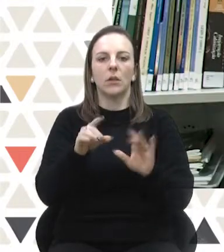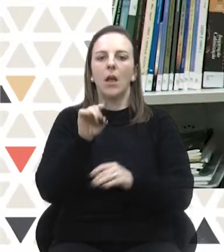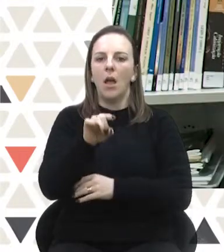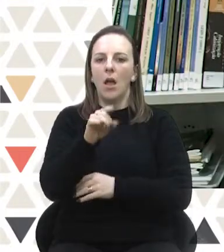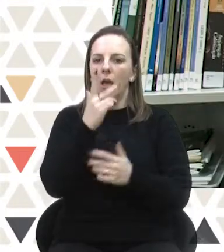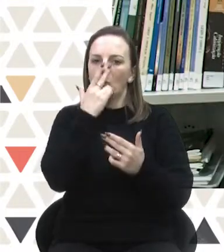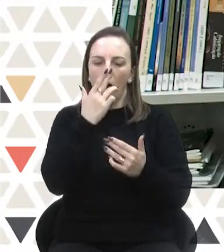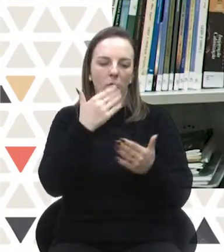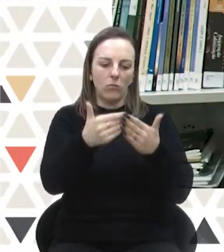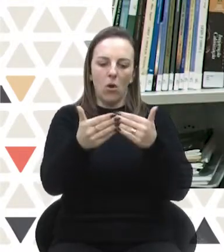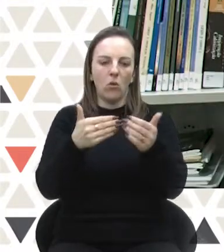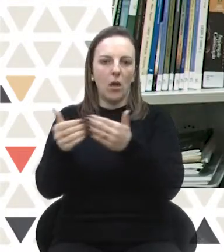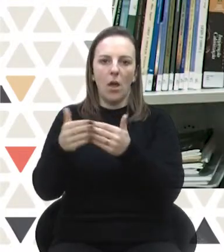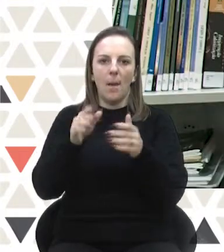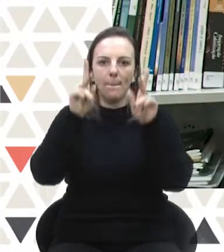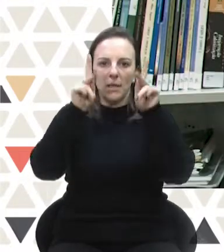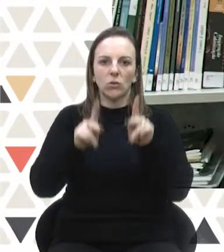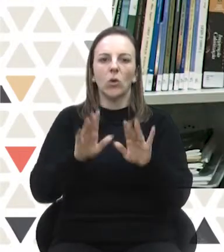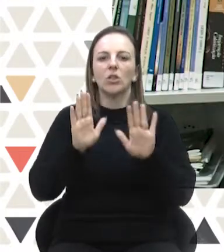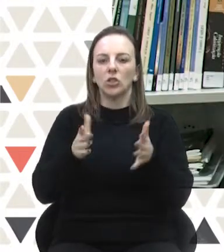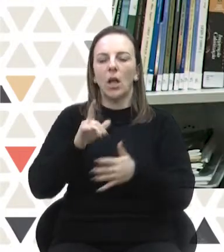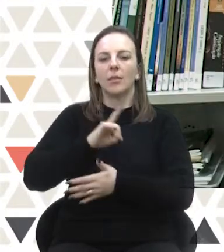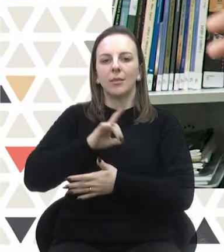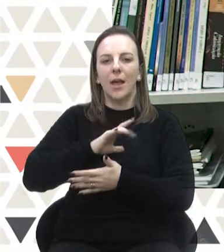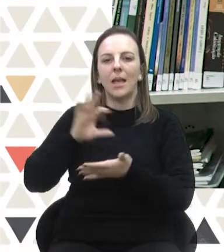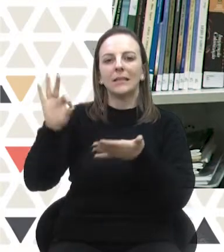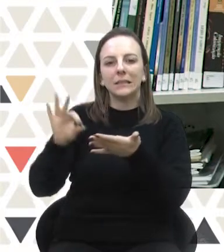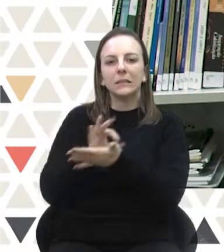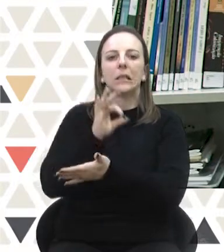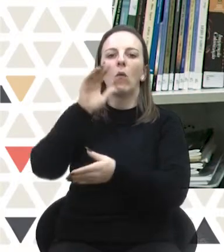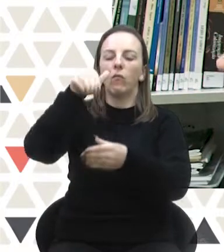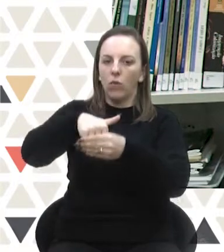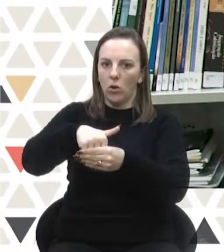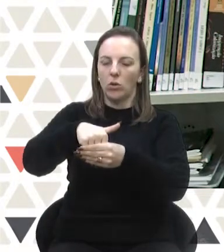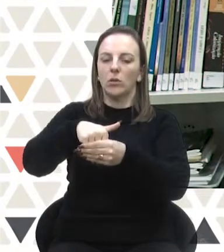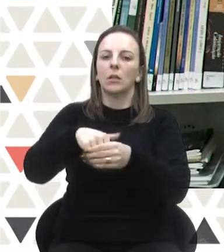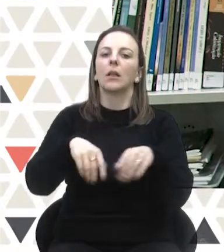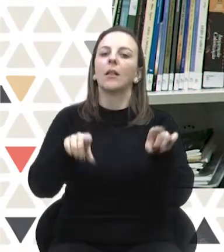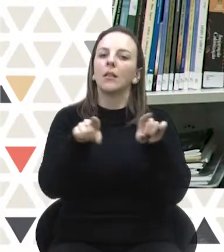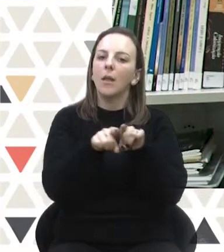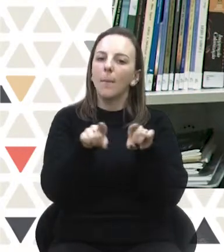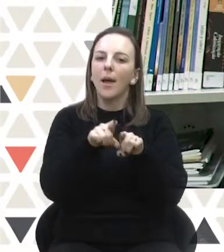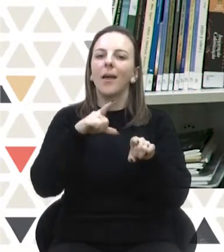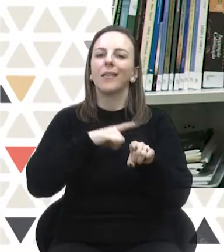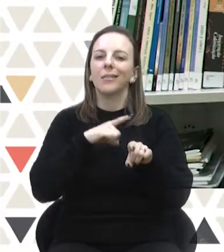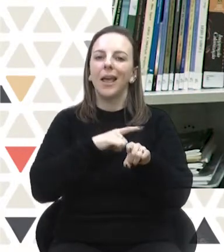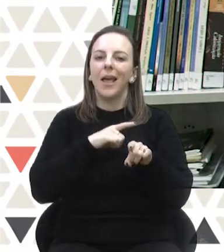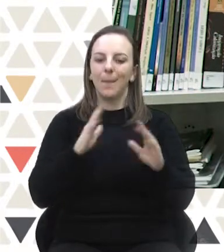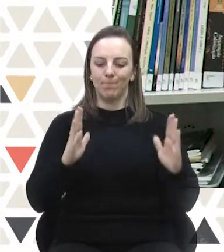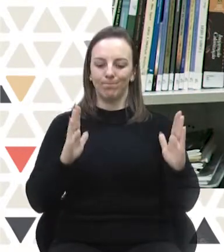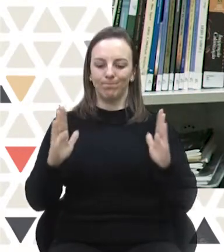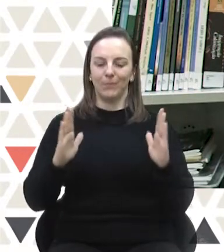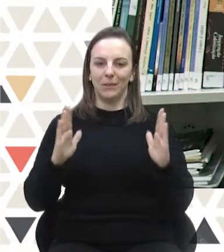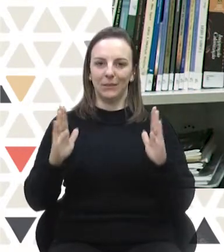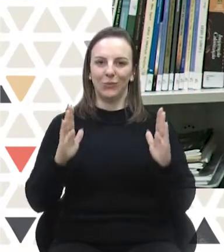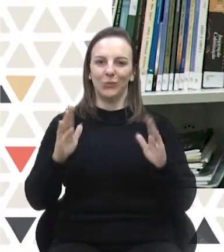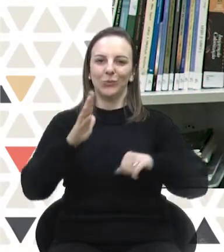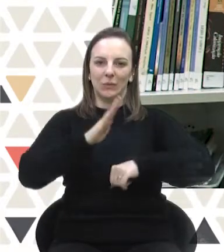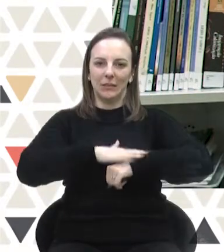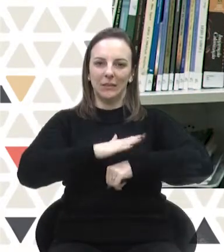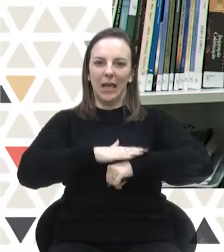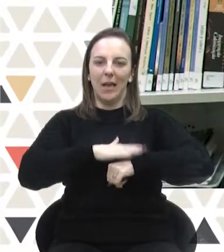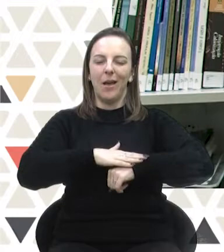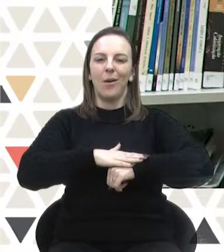equipara a qualquer outro cidadão que constituiu o seu título de eleitor, que fez a sua inscrição eleitoral. E também há uma